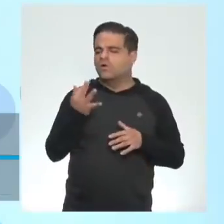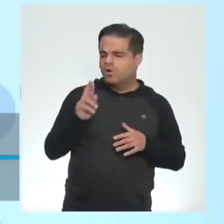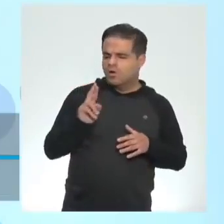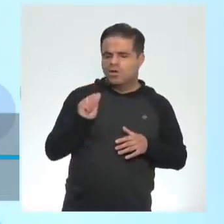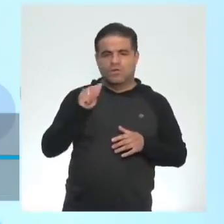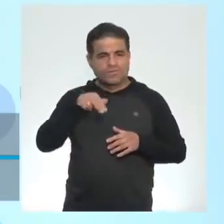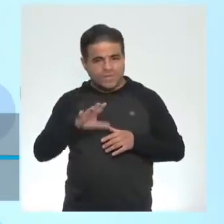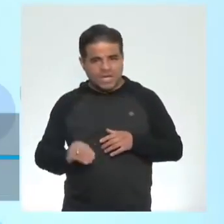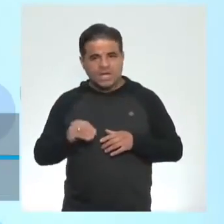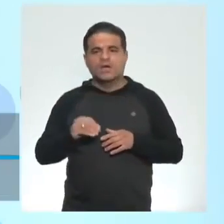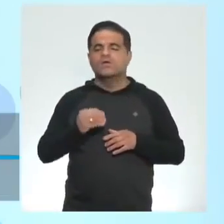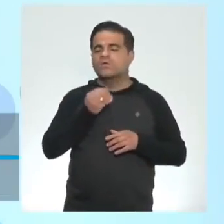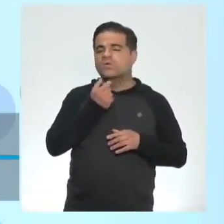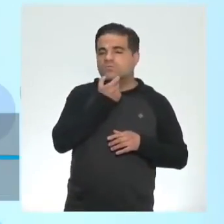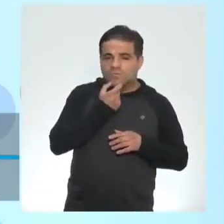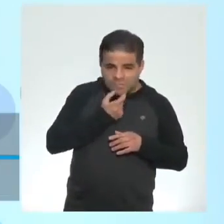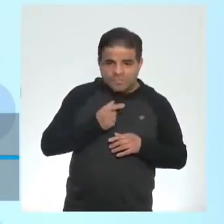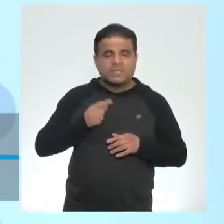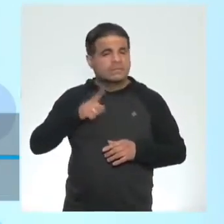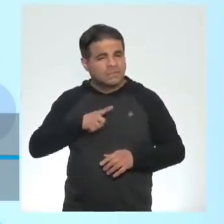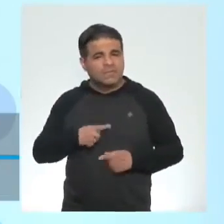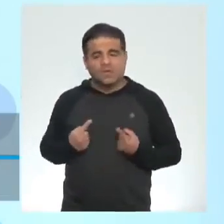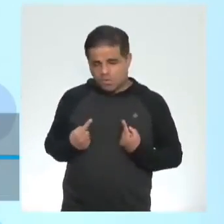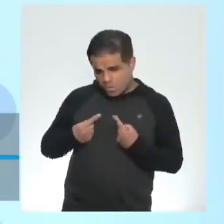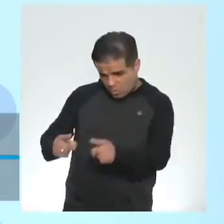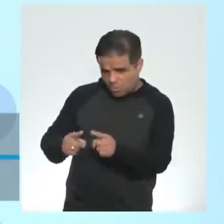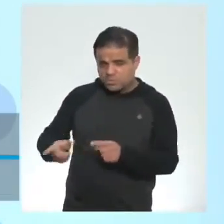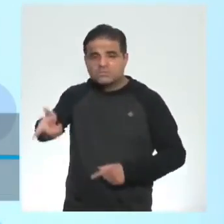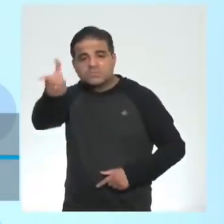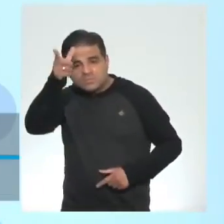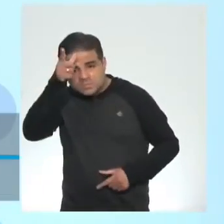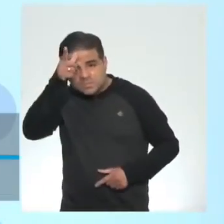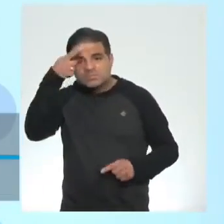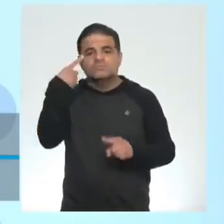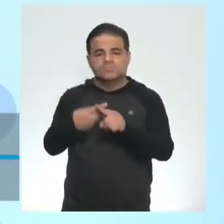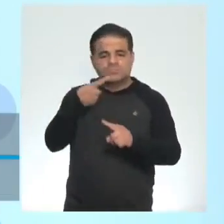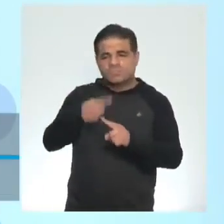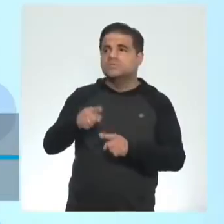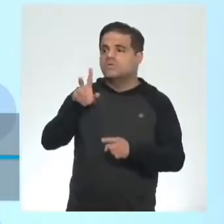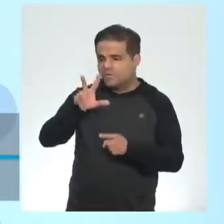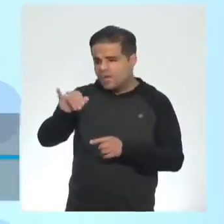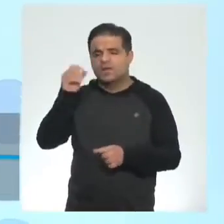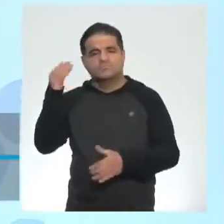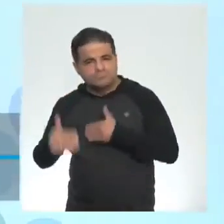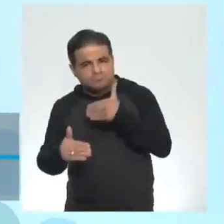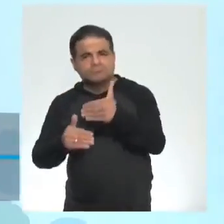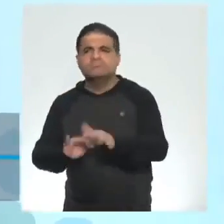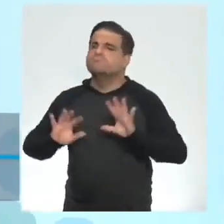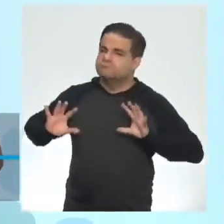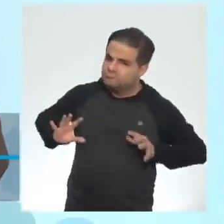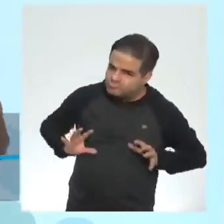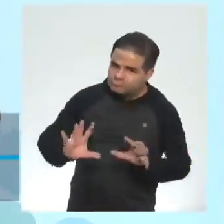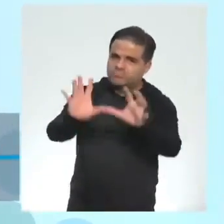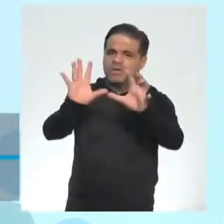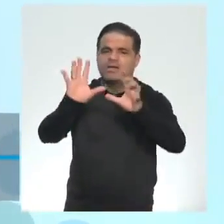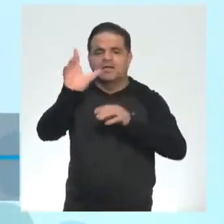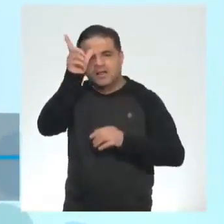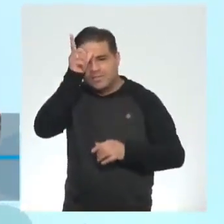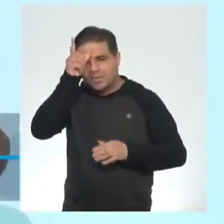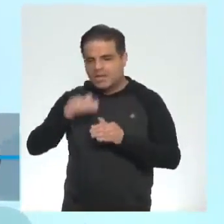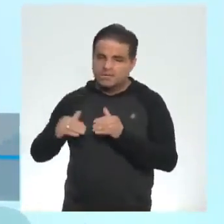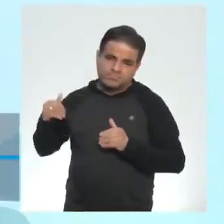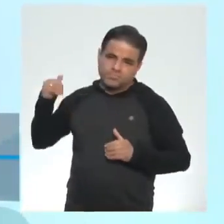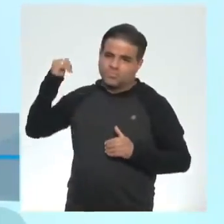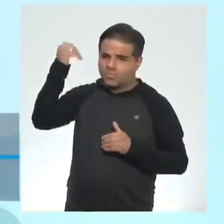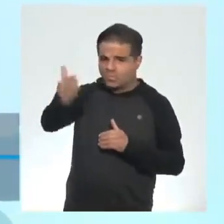franco-britânica, franceses e britânicos, contra os alemães, porque eles vão conseguir empurrar os alemães para o outro